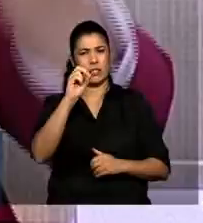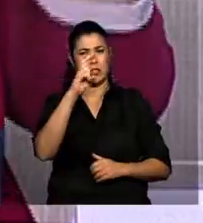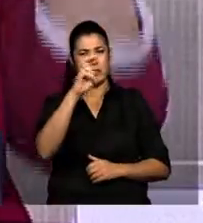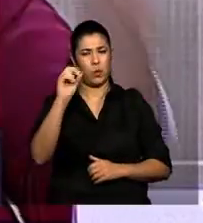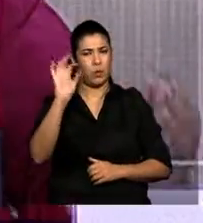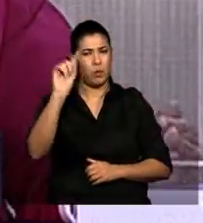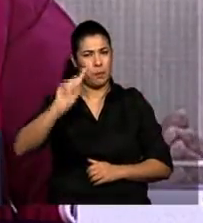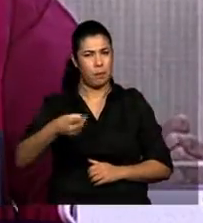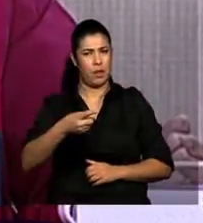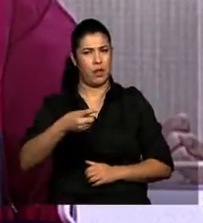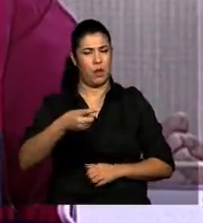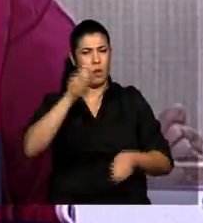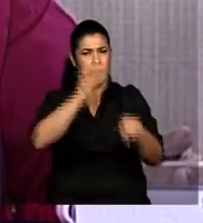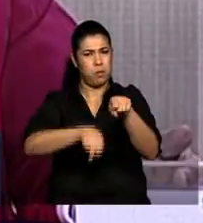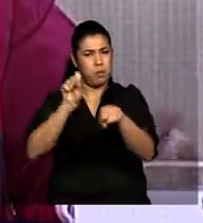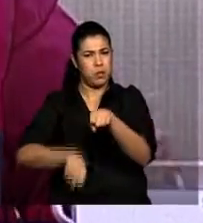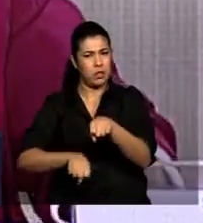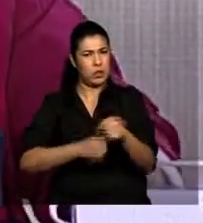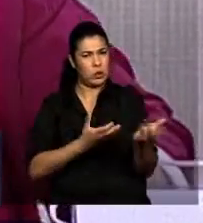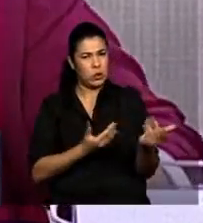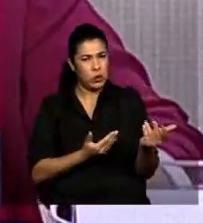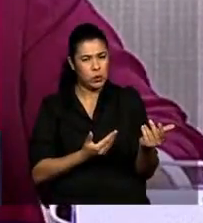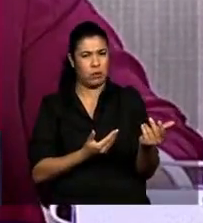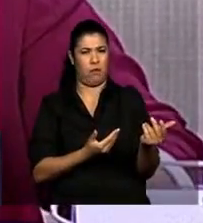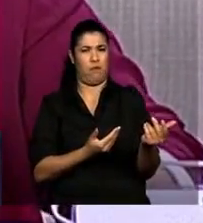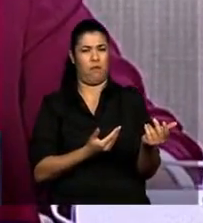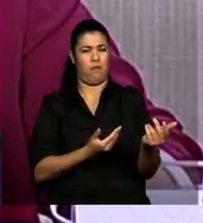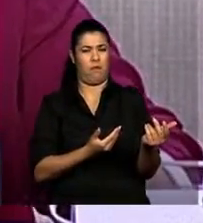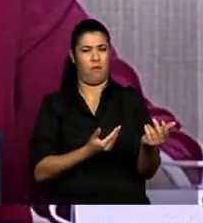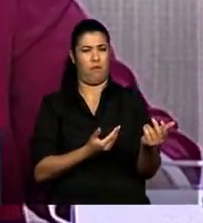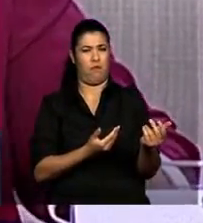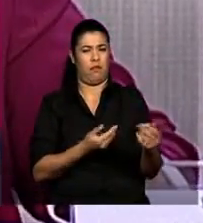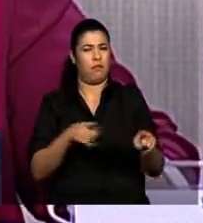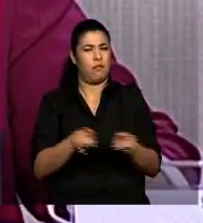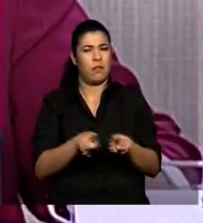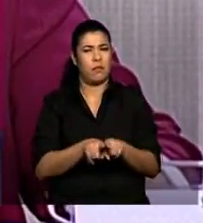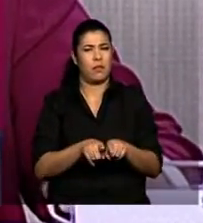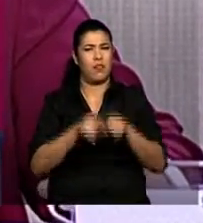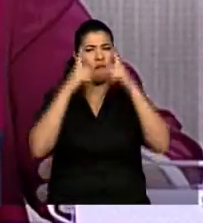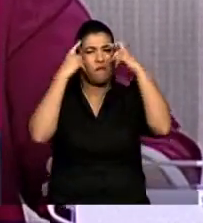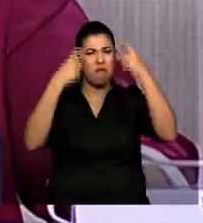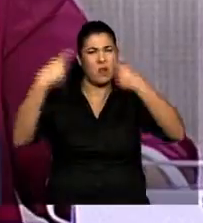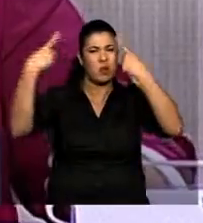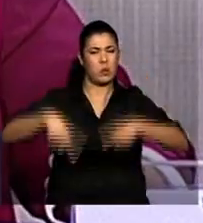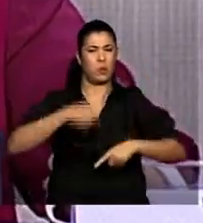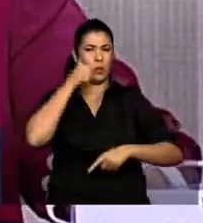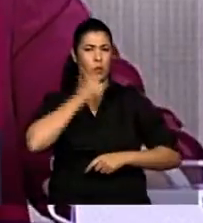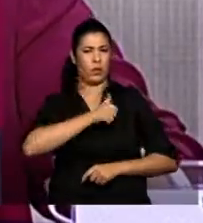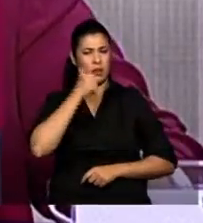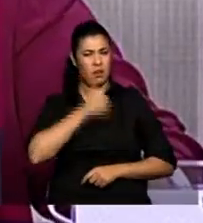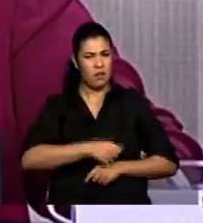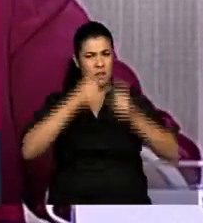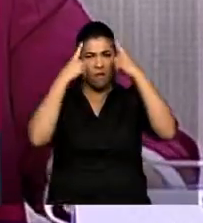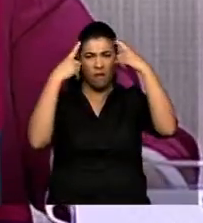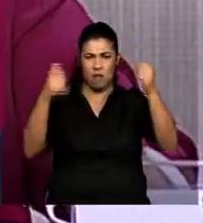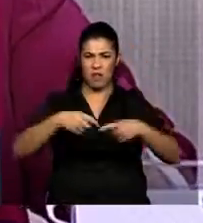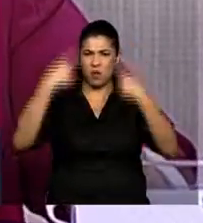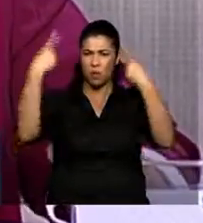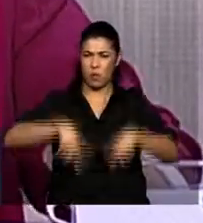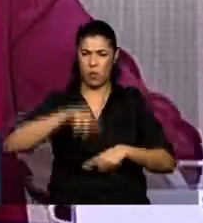entende, os homicídios dos nossos jovens e adolescentes, a violência contra as mulheres, a violência contra os